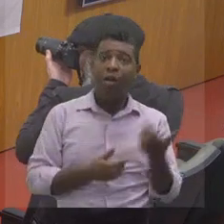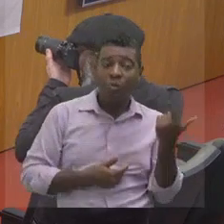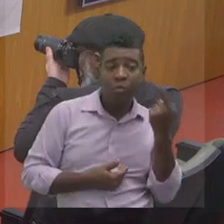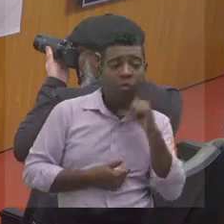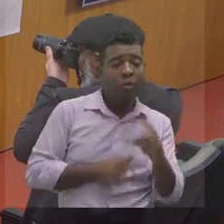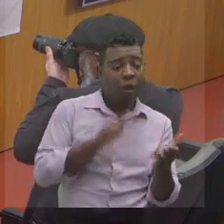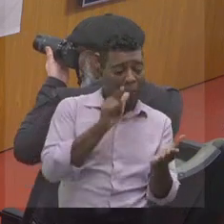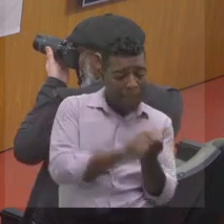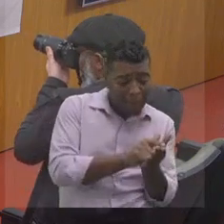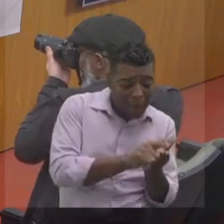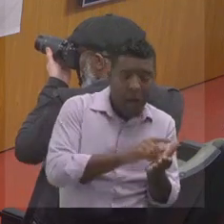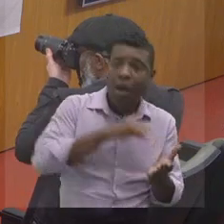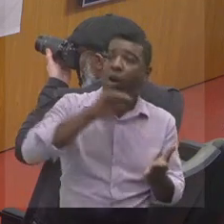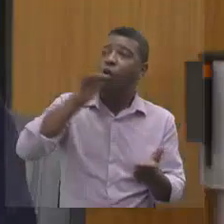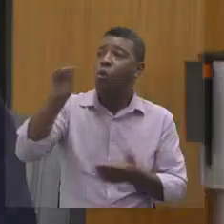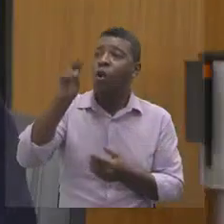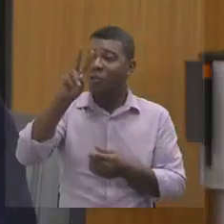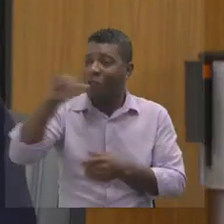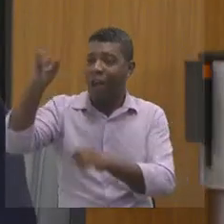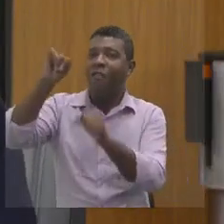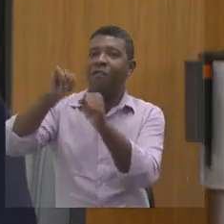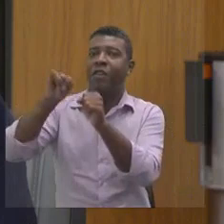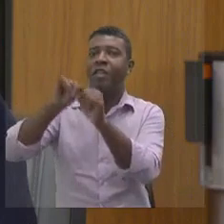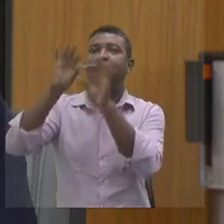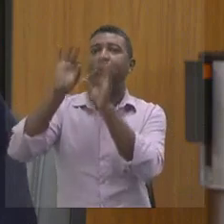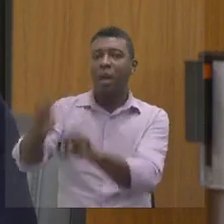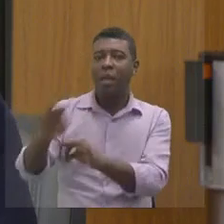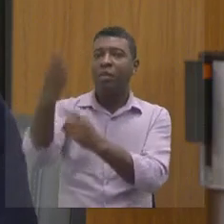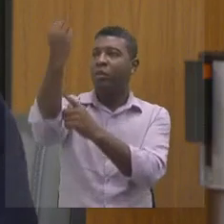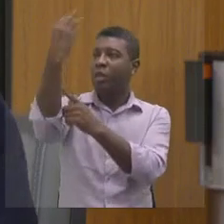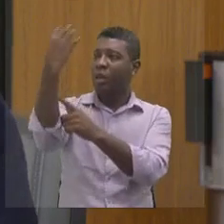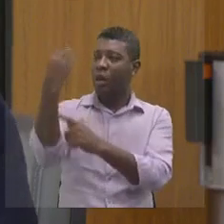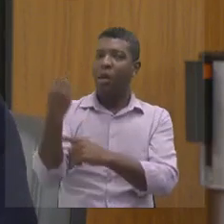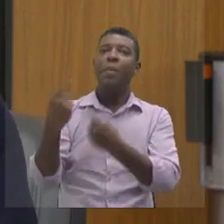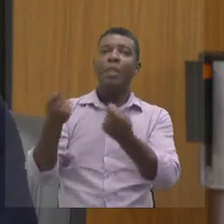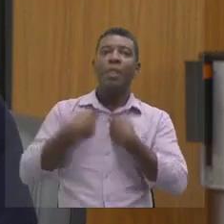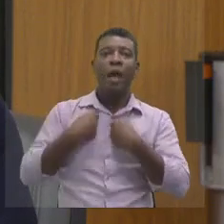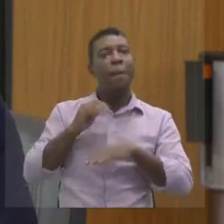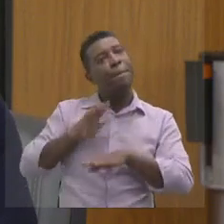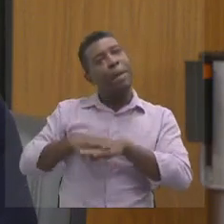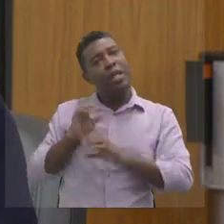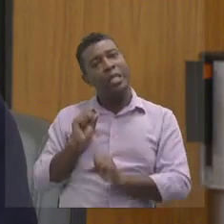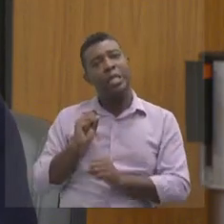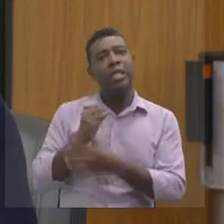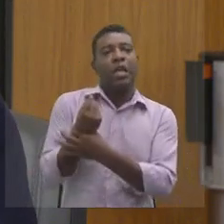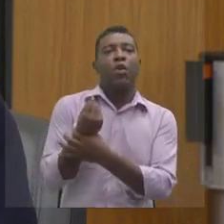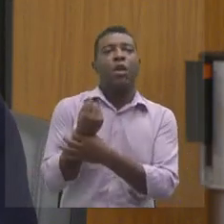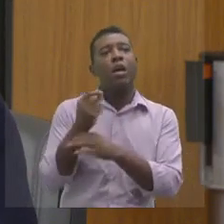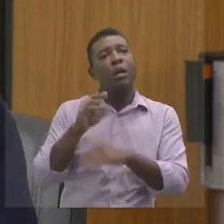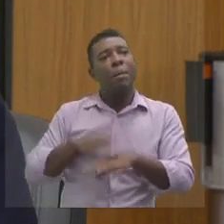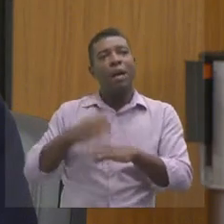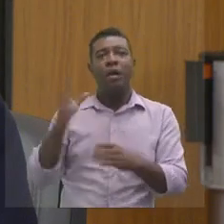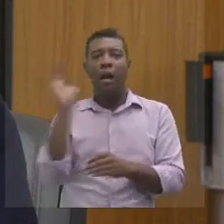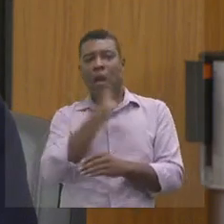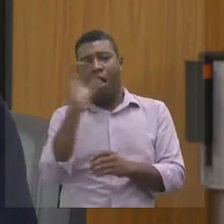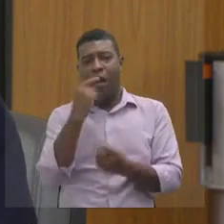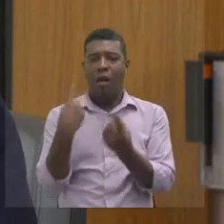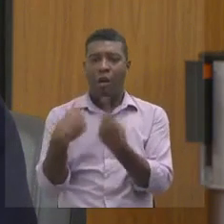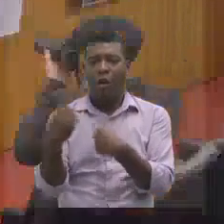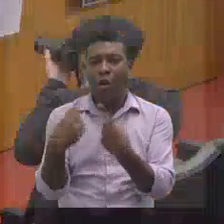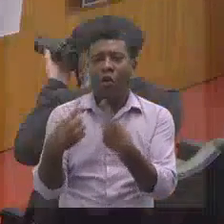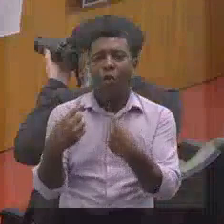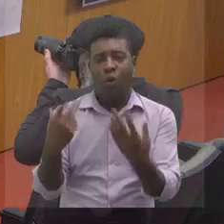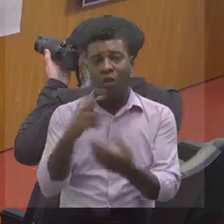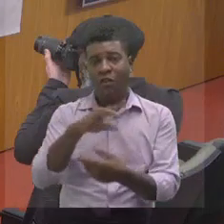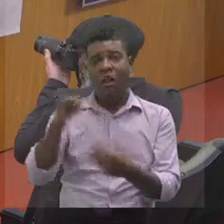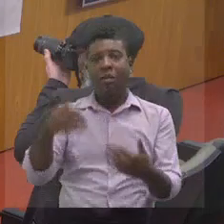e dentro dos próximos 30 dias a gente vai ter esse semáforo para dar mais segurança mas agilidade no trânsito gostaria também de agradecer nós ficamos